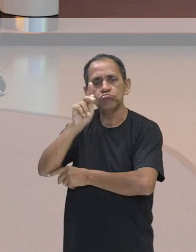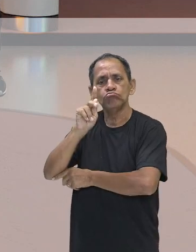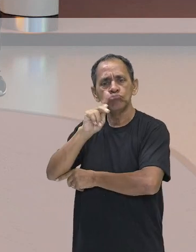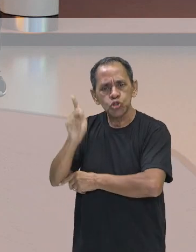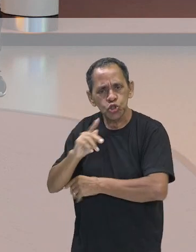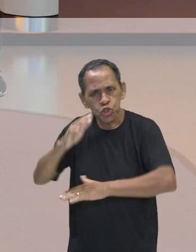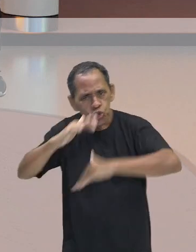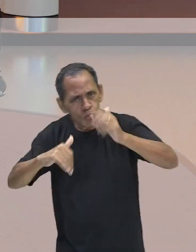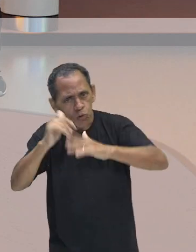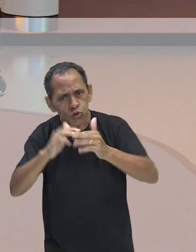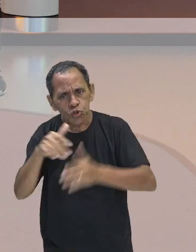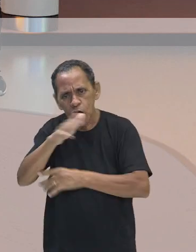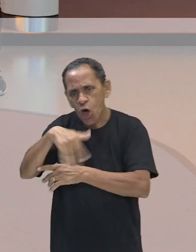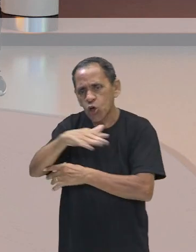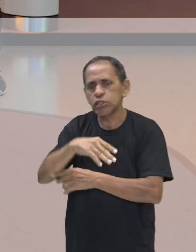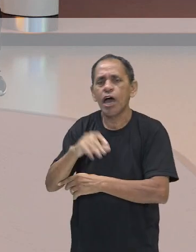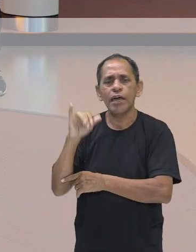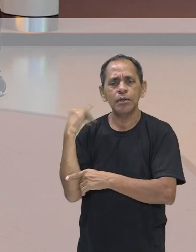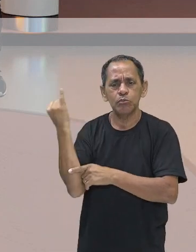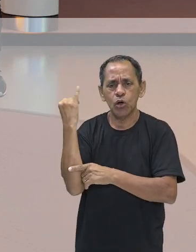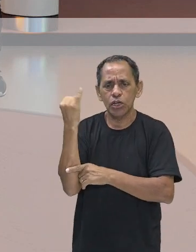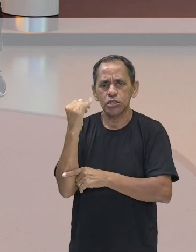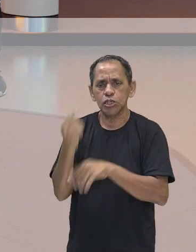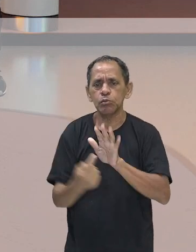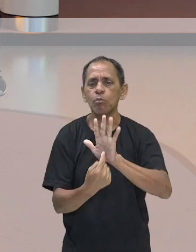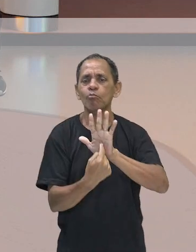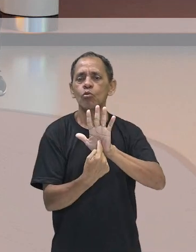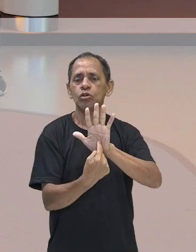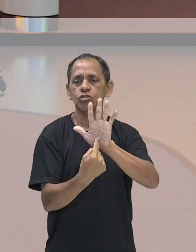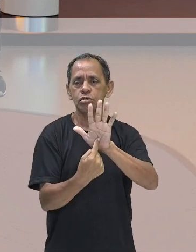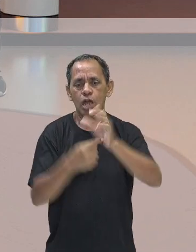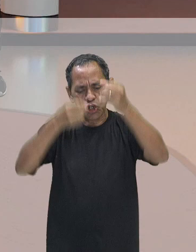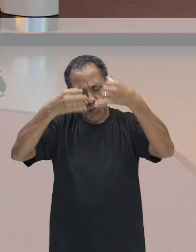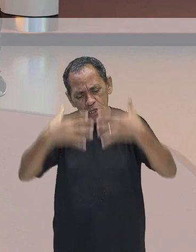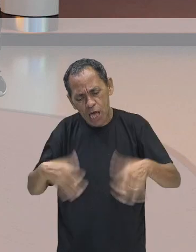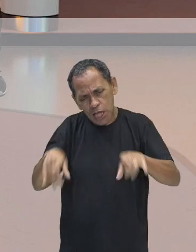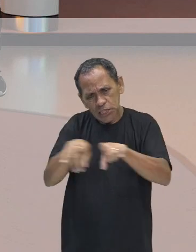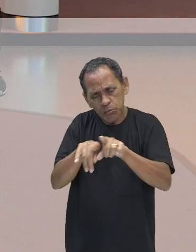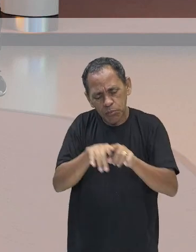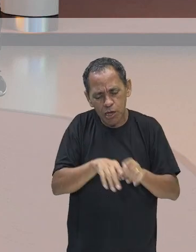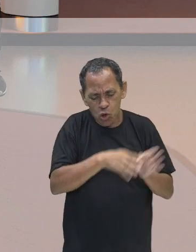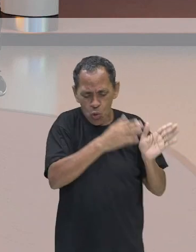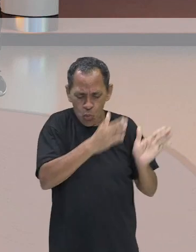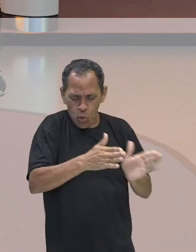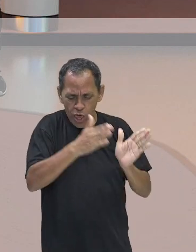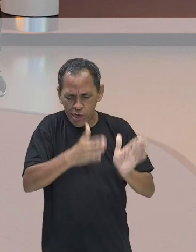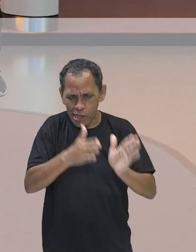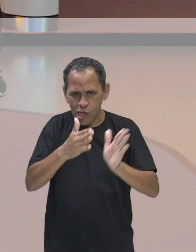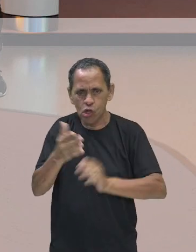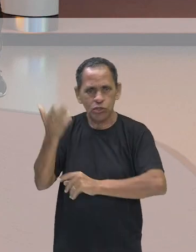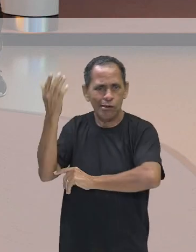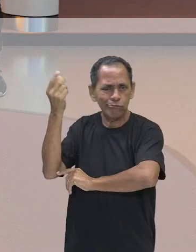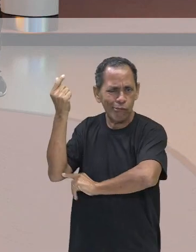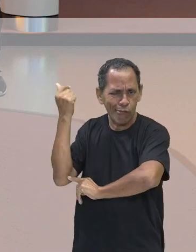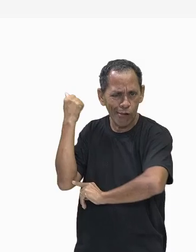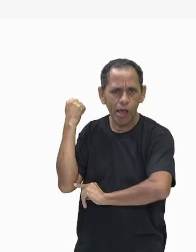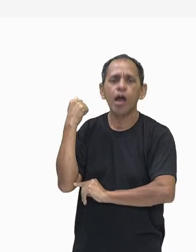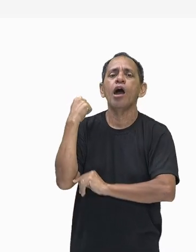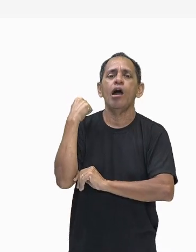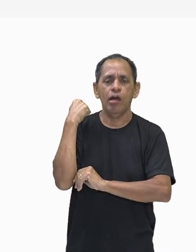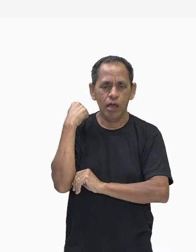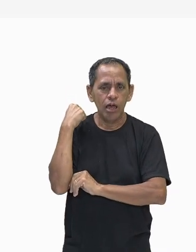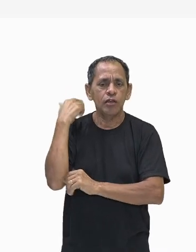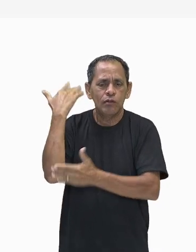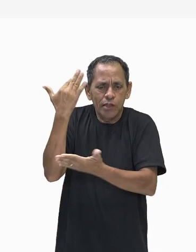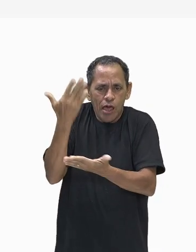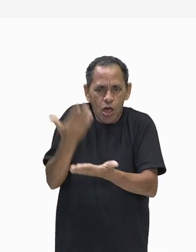do historiador, é importante ali para trazer à tona esse passado que basicamente reflete no nosso presente.